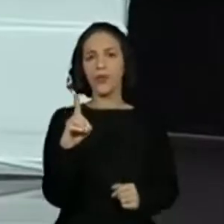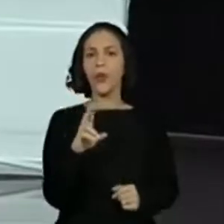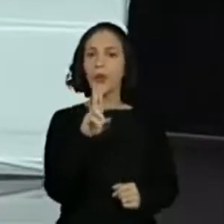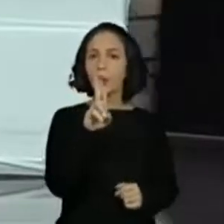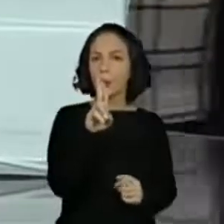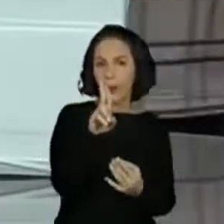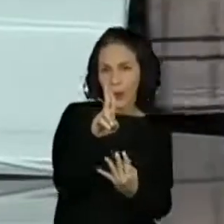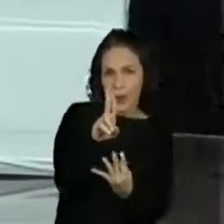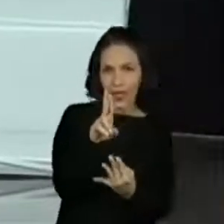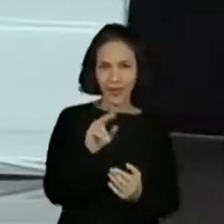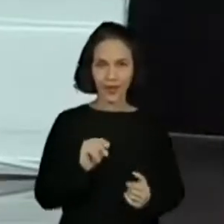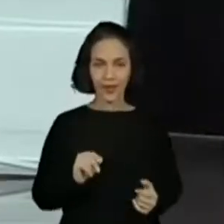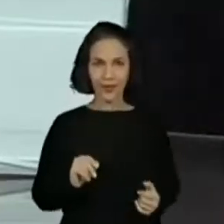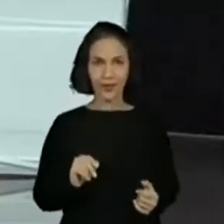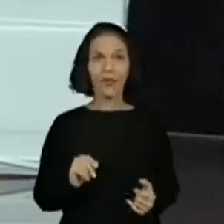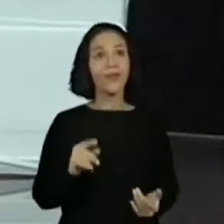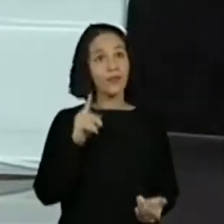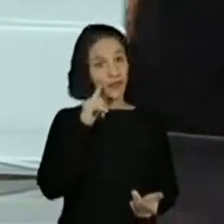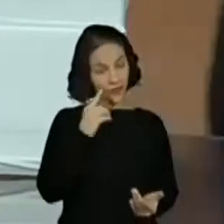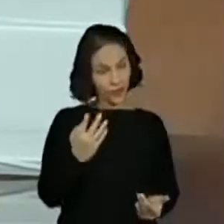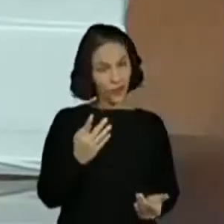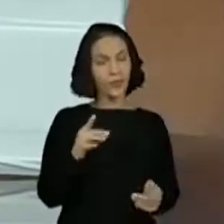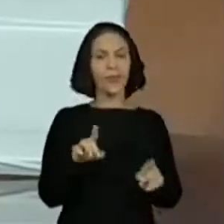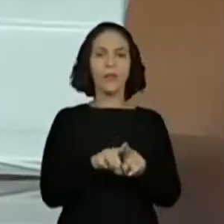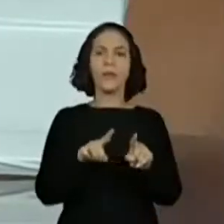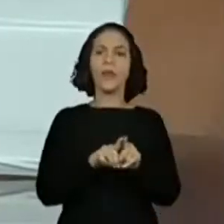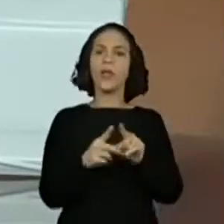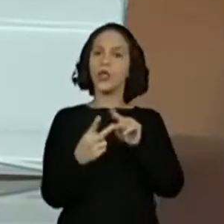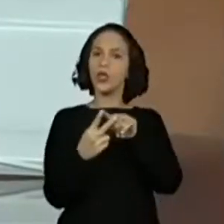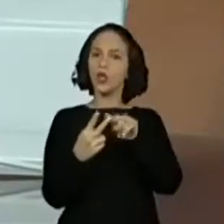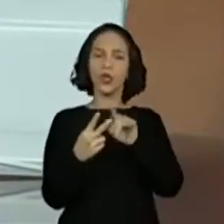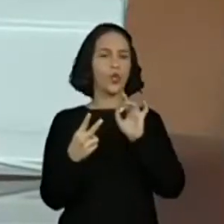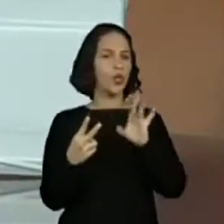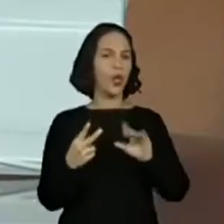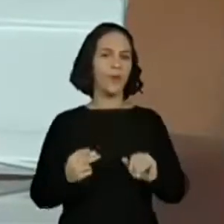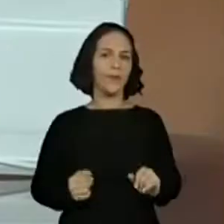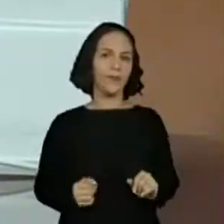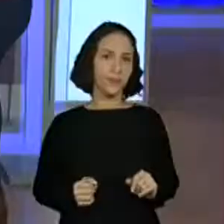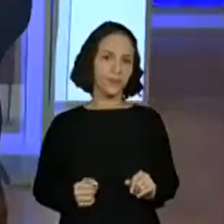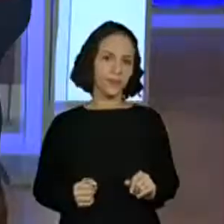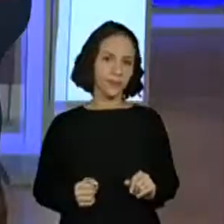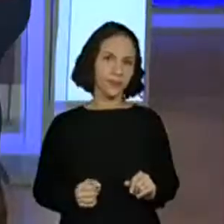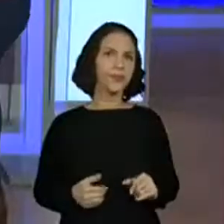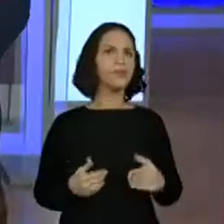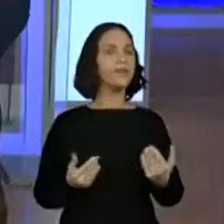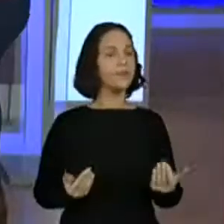Muito Olha bom. Olha que legal. Apenas 2 algarismos também, né, professora? Isso. Então, ficou o número